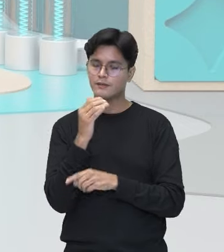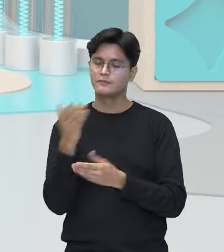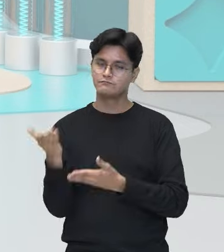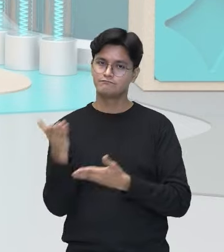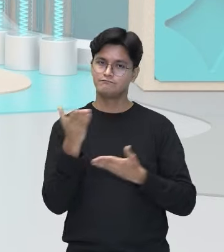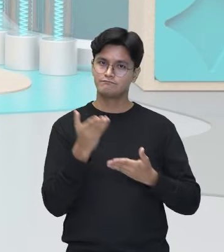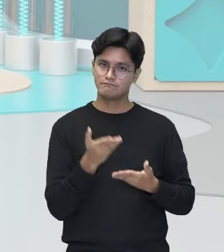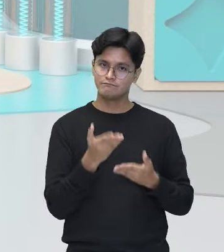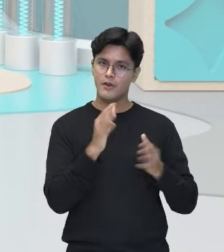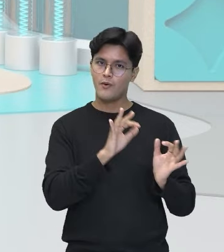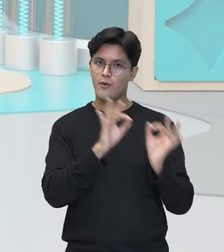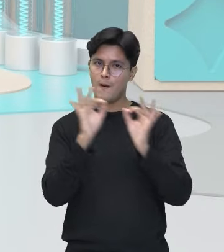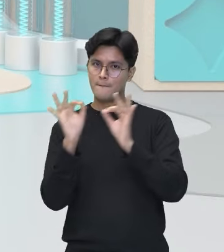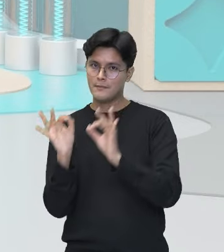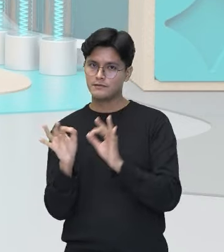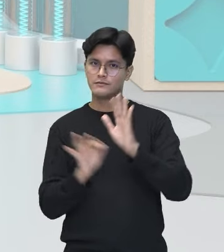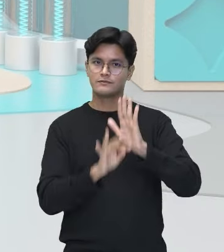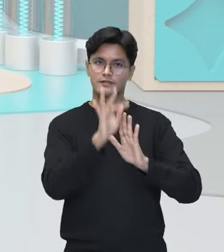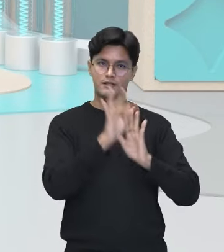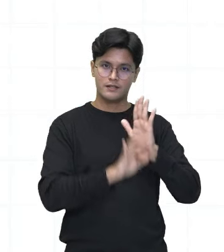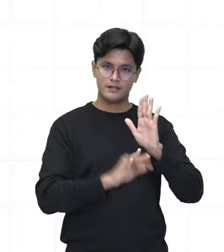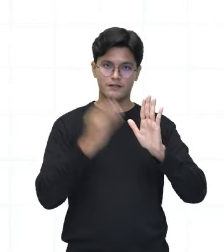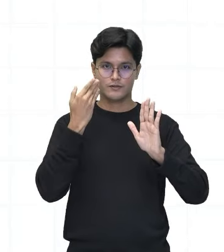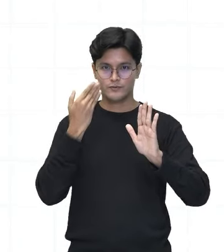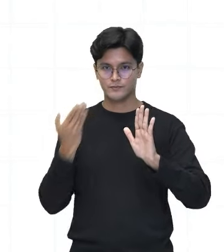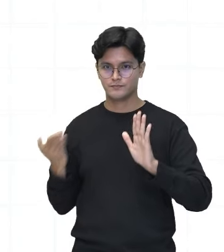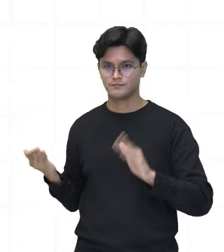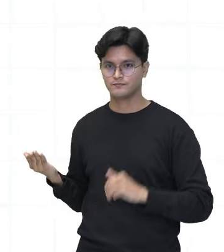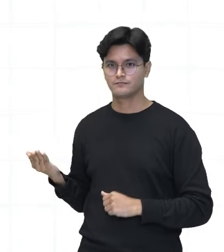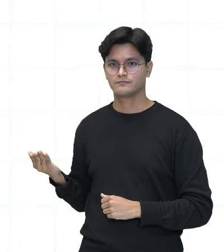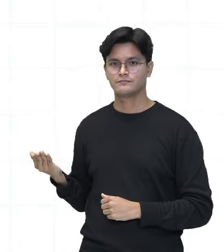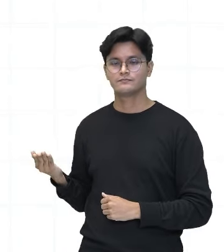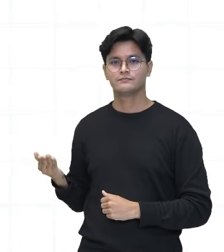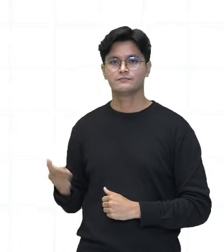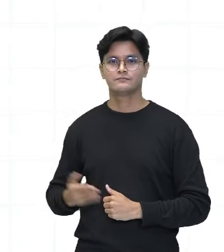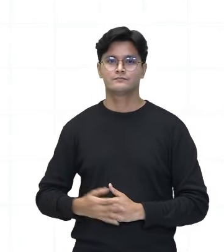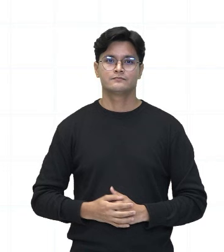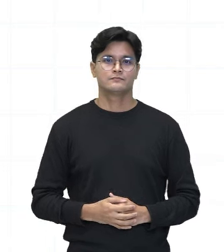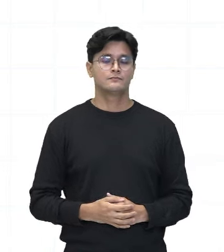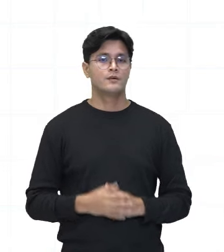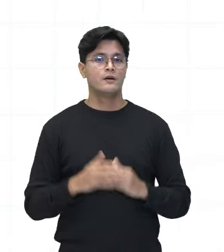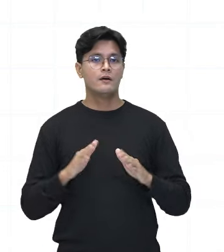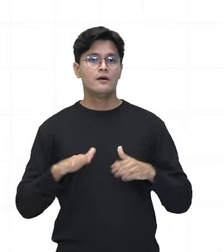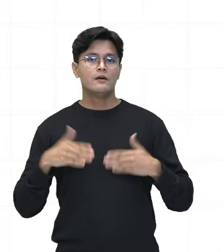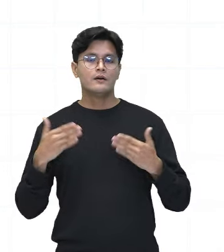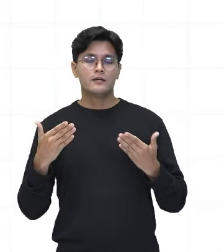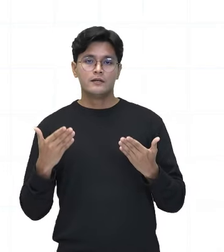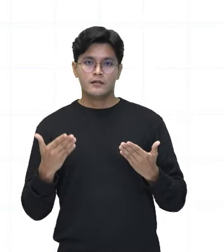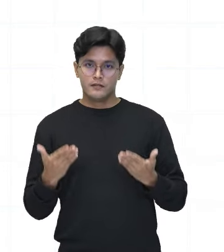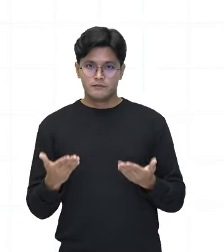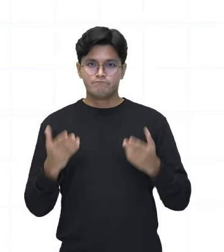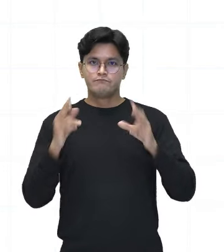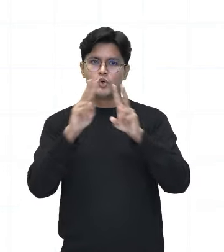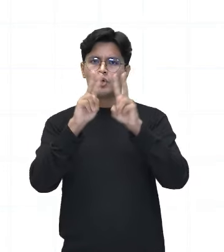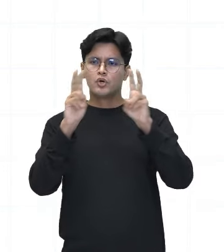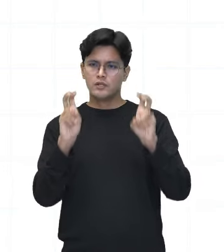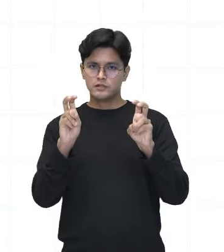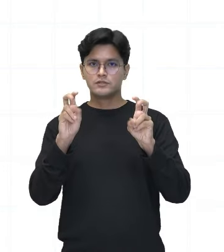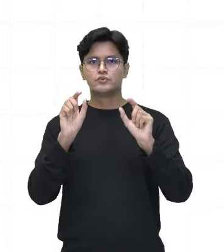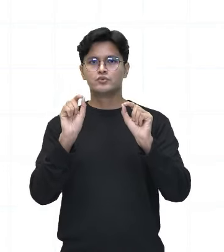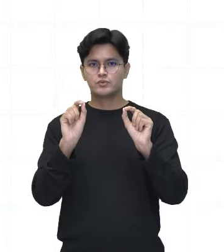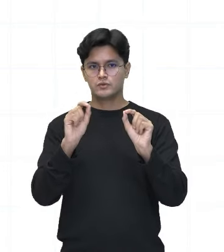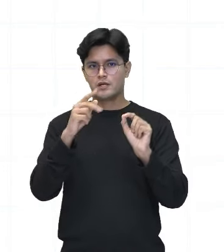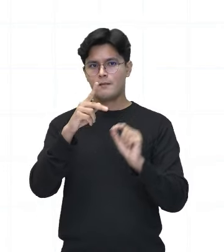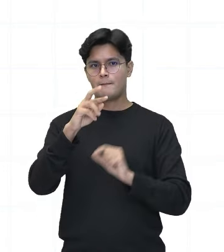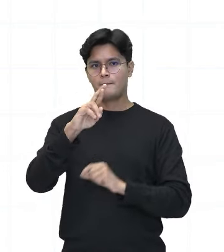acompanhar comigo um texto. Vamos dar uma olhada. Então, Vamos ver aí o nosso título, que é prefix. Nós